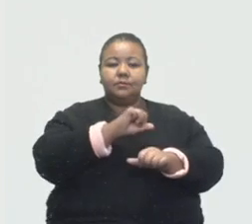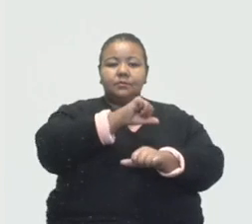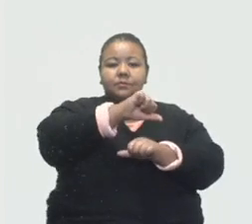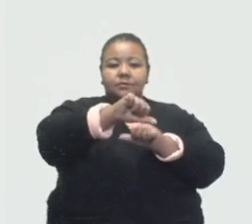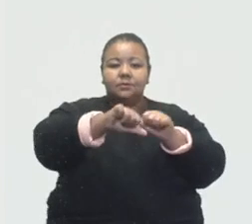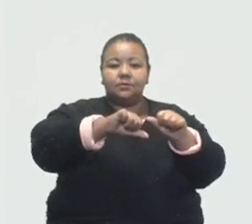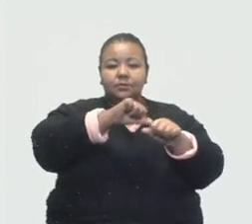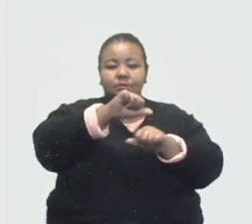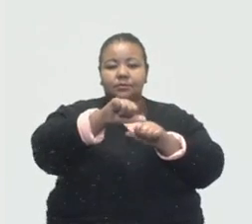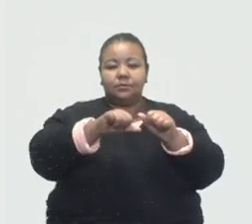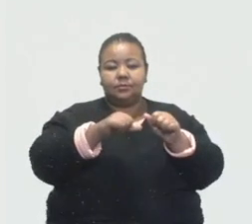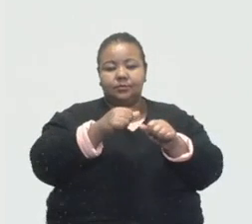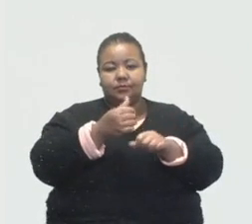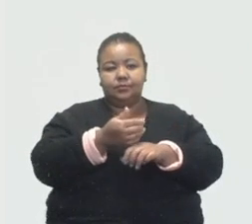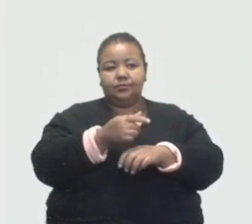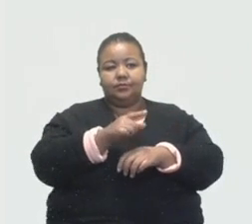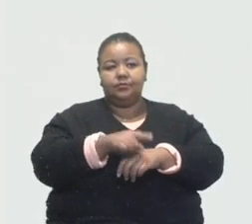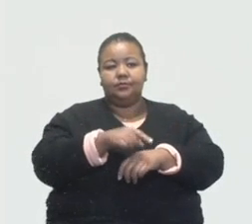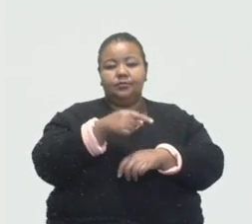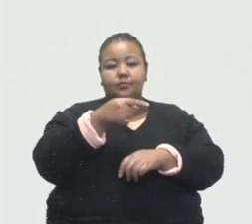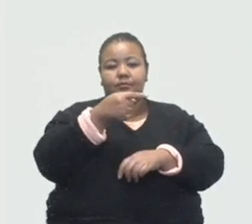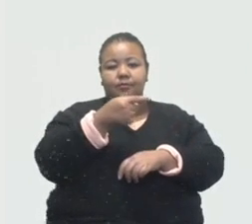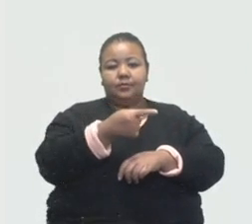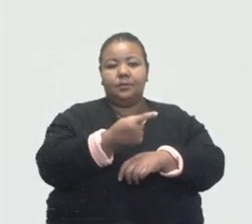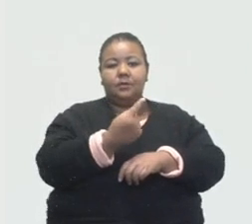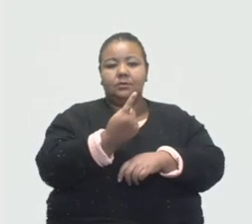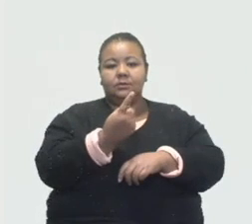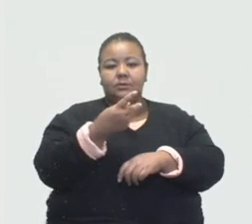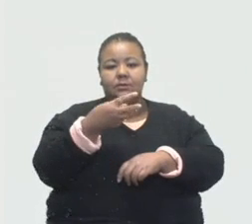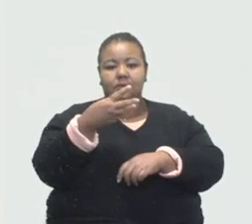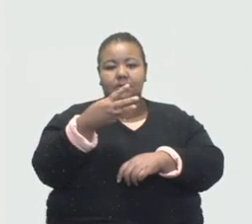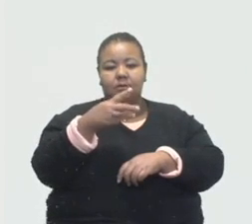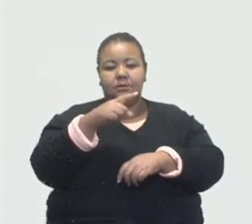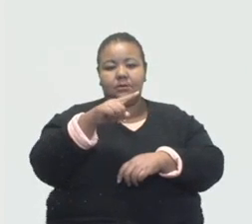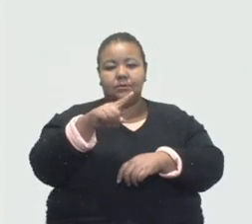do vetor menos 13,